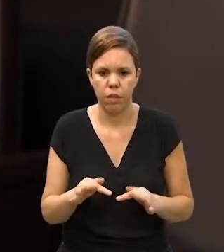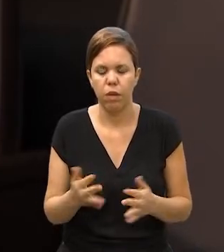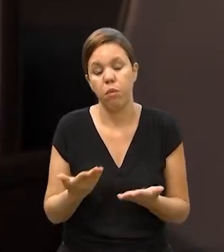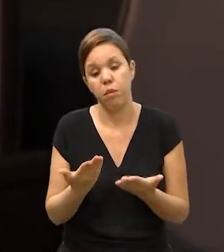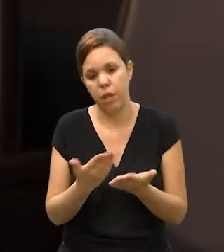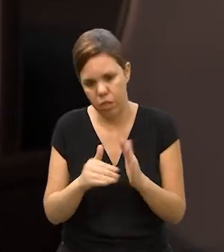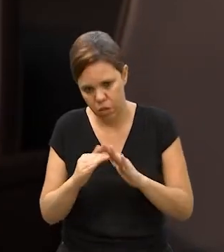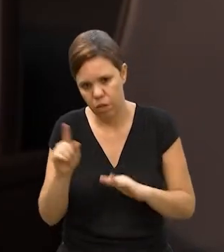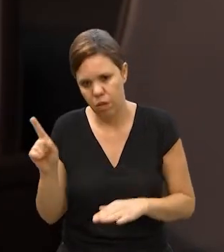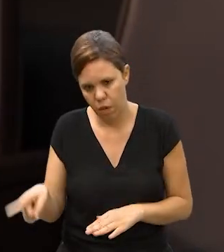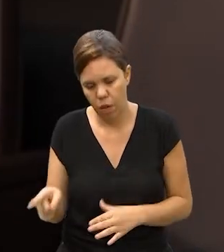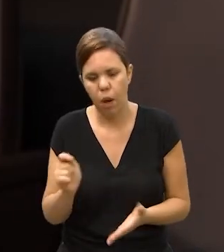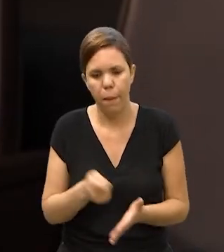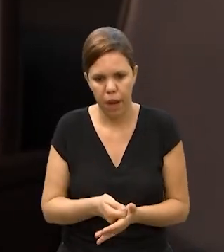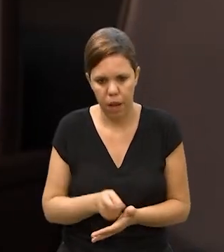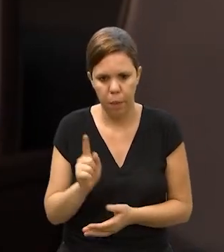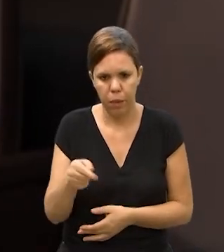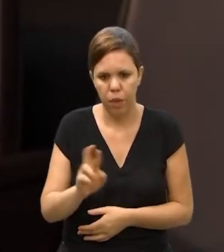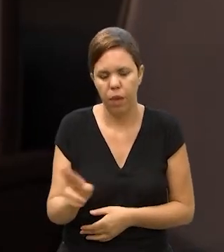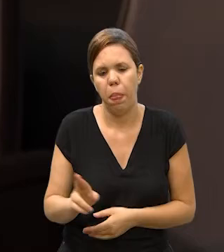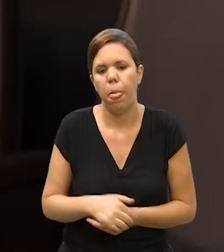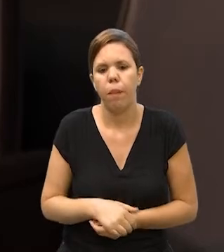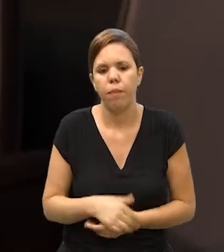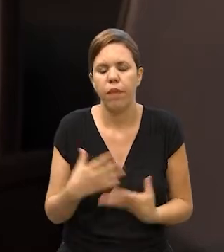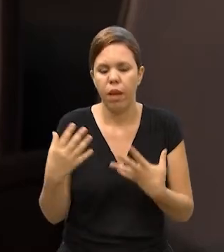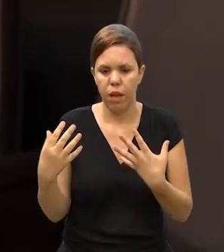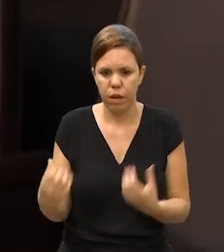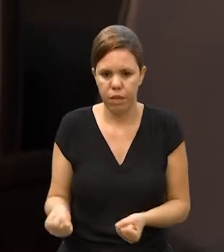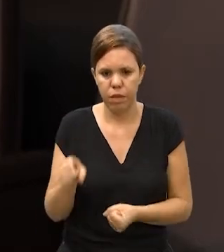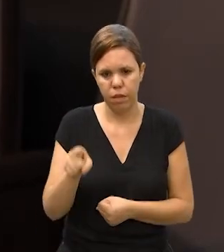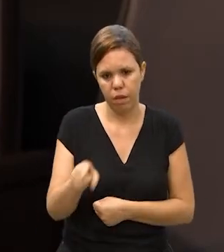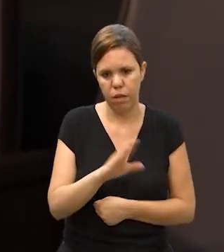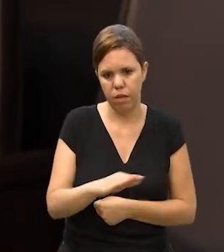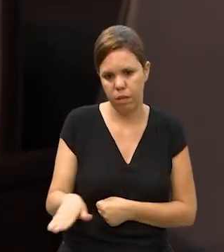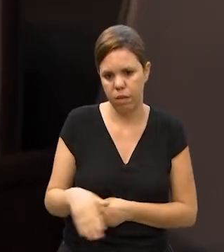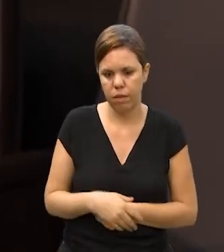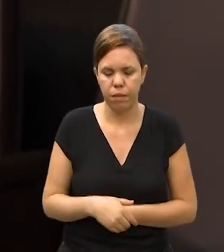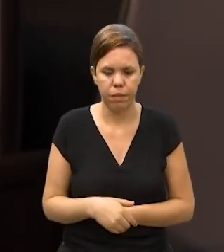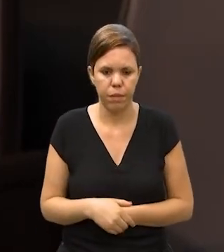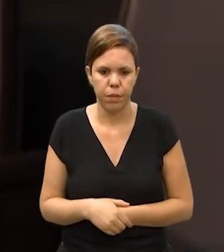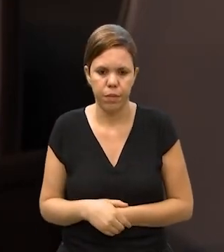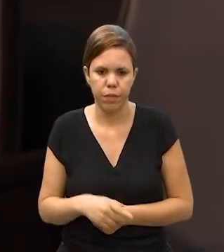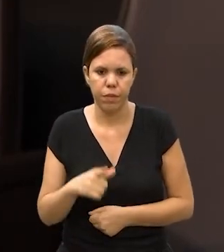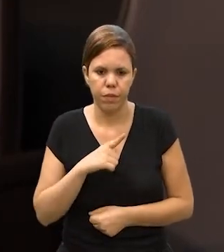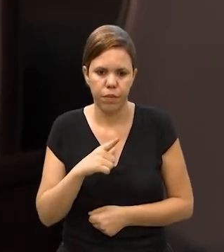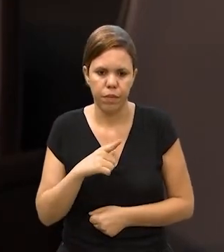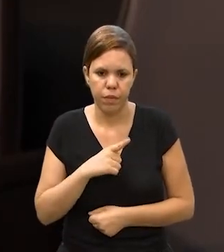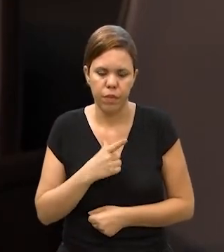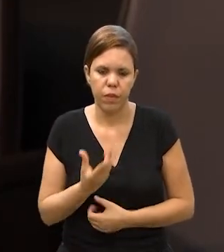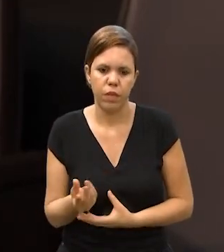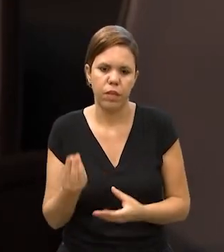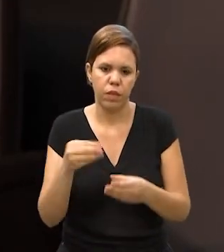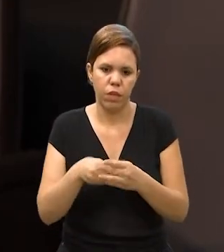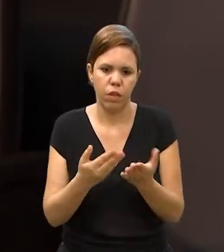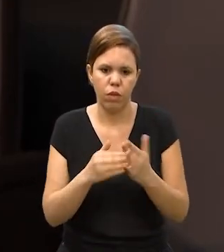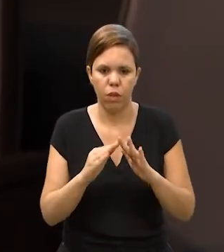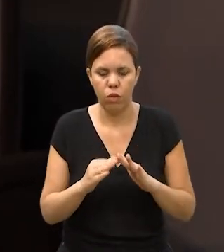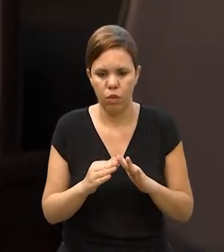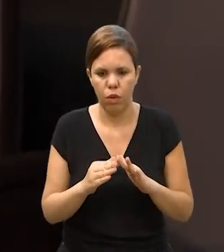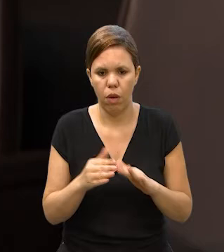a escola que abraçar essa criança e que quiser ter aí no seu corpo essa